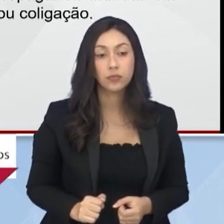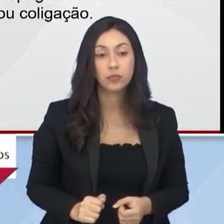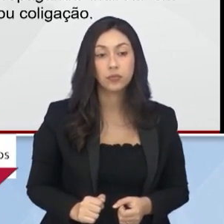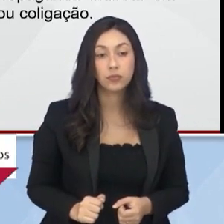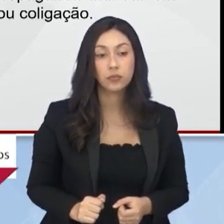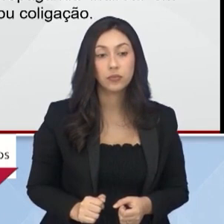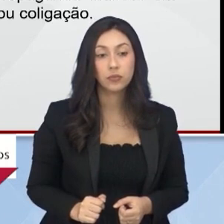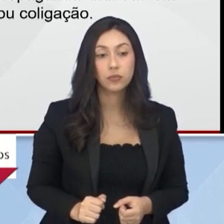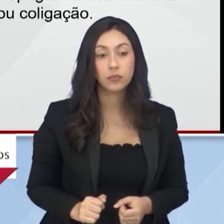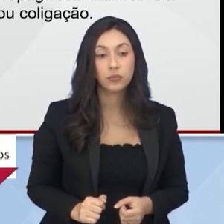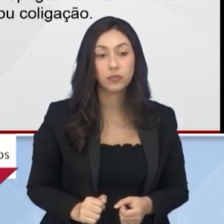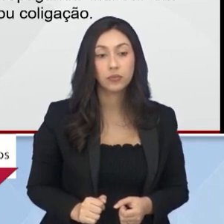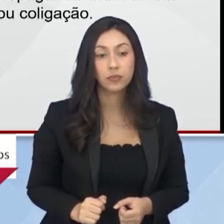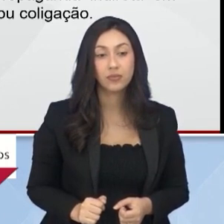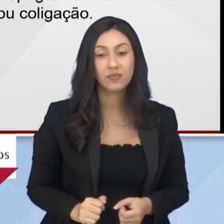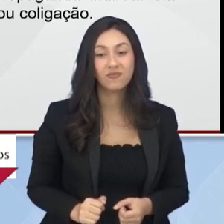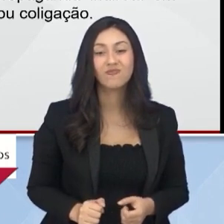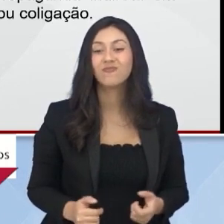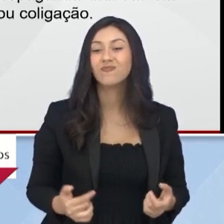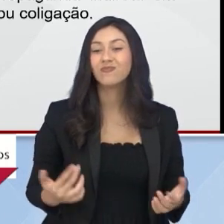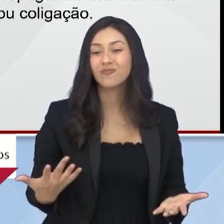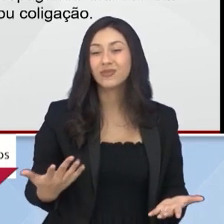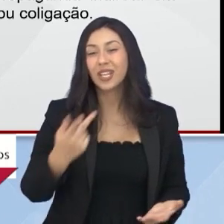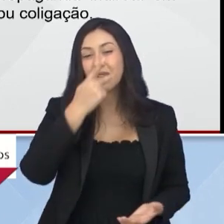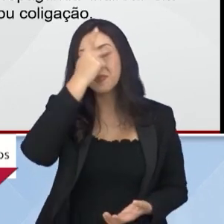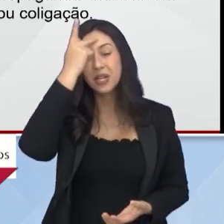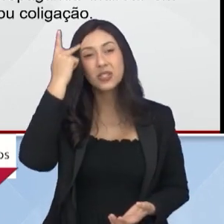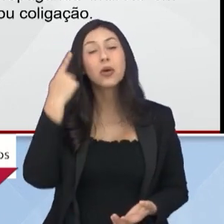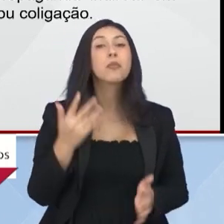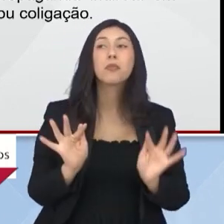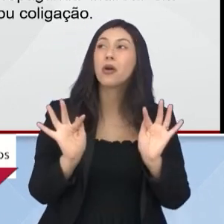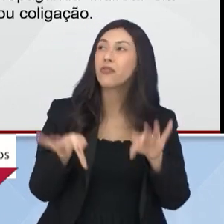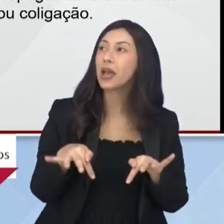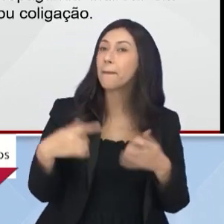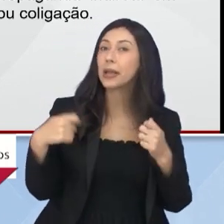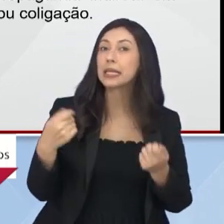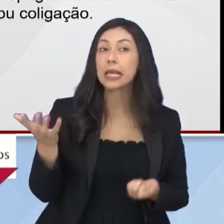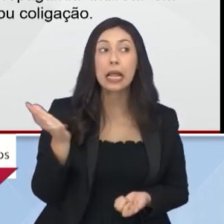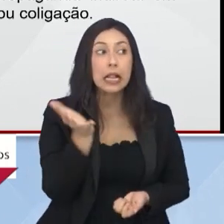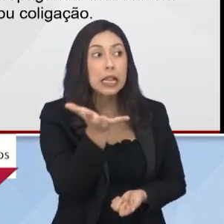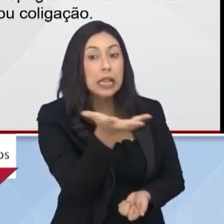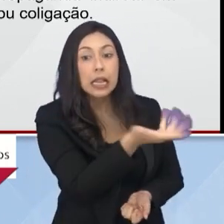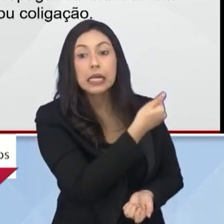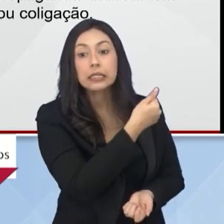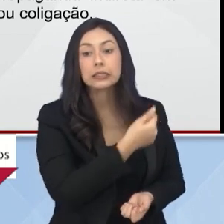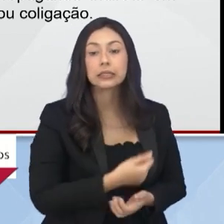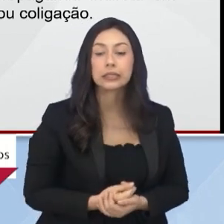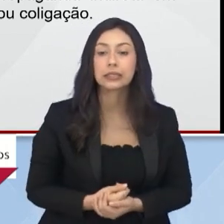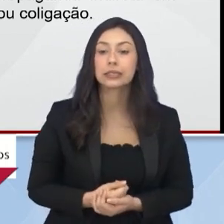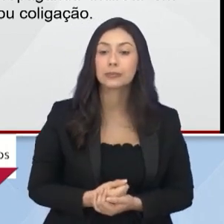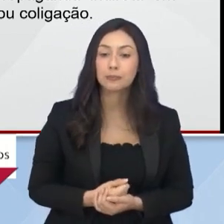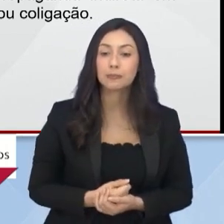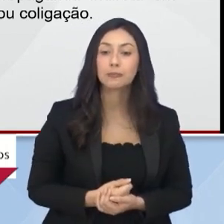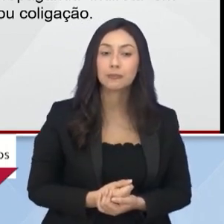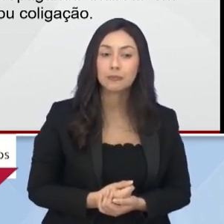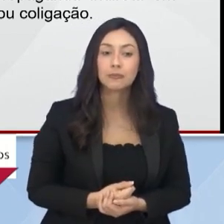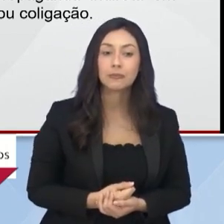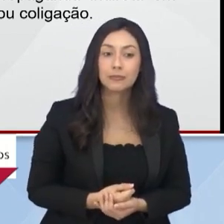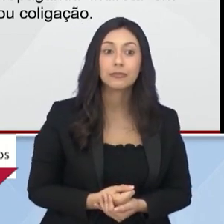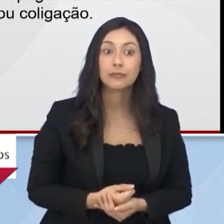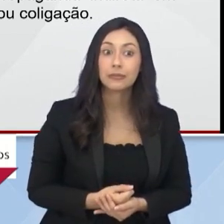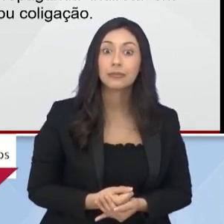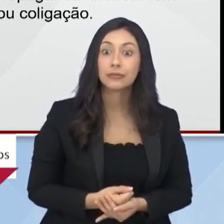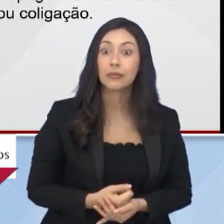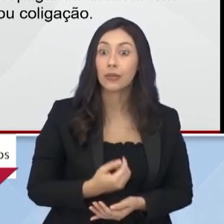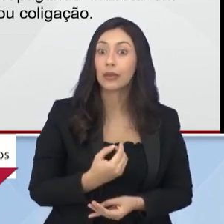fizer É duro né quem fica pro fim tem que falar correndo fica meio apertado né 15 já